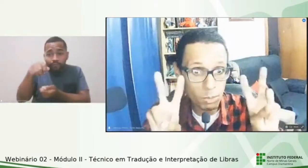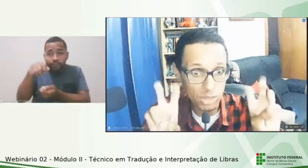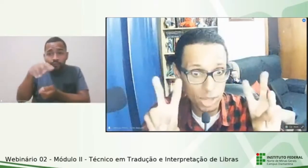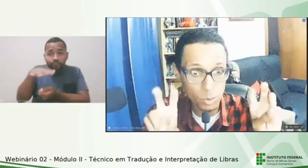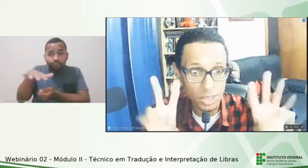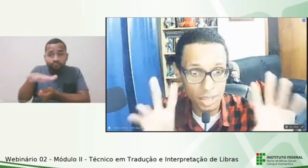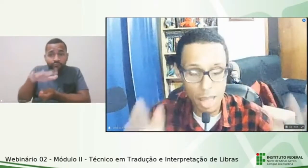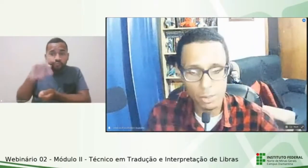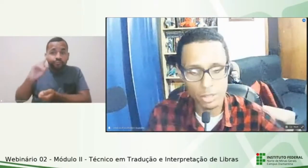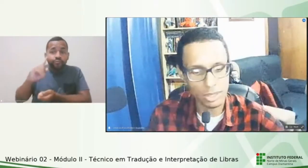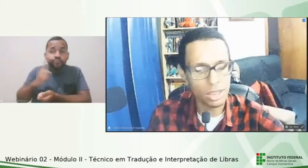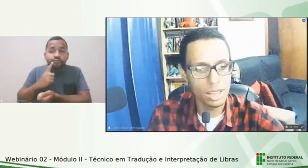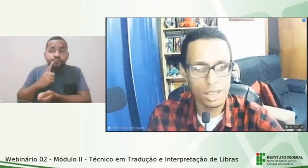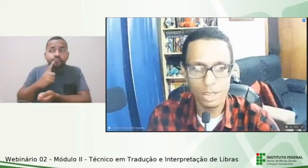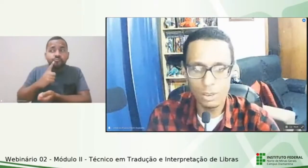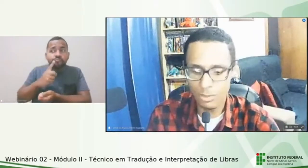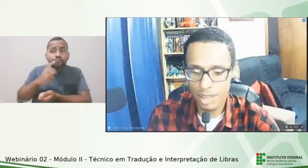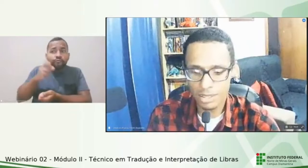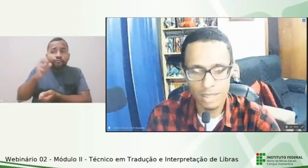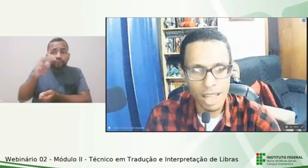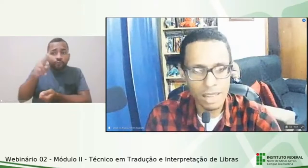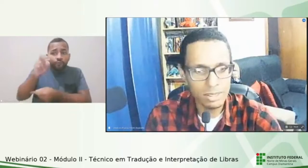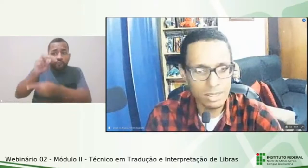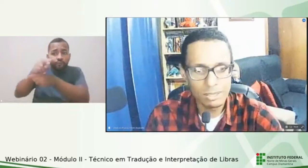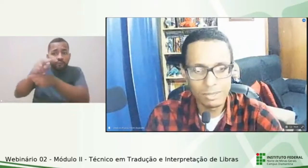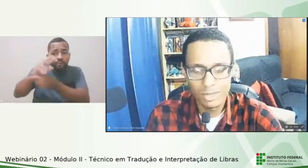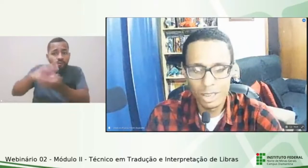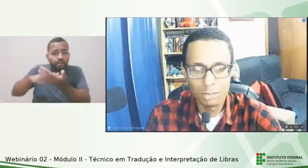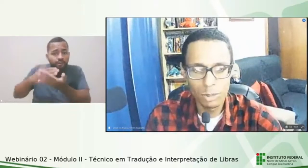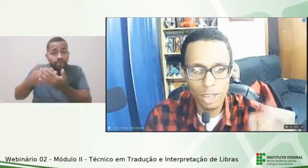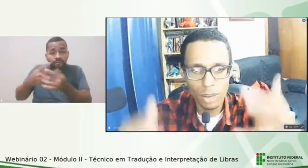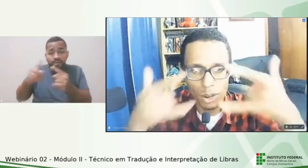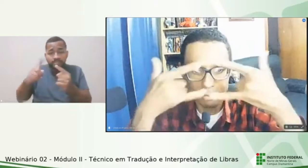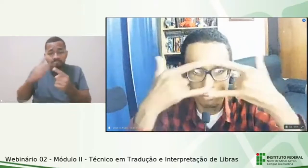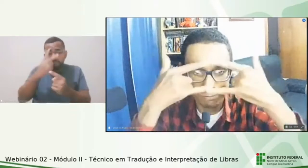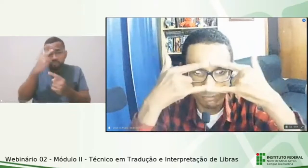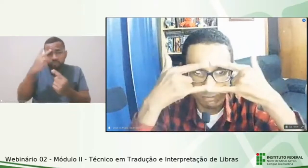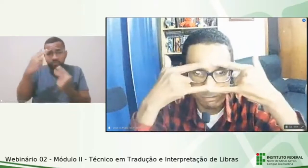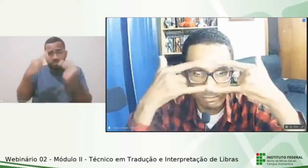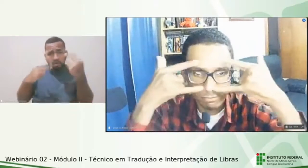como pseudo-intérprete, não fazem análise. Porque, ó,